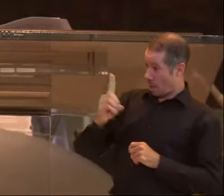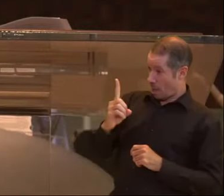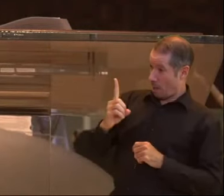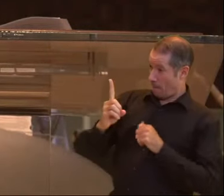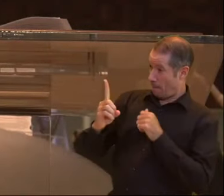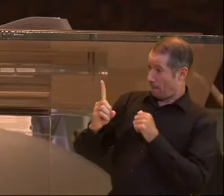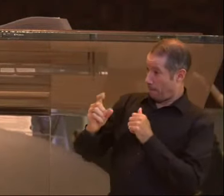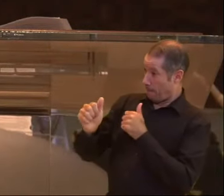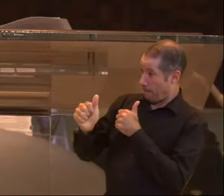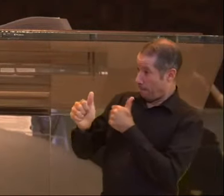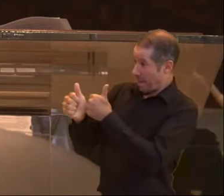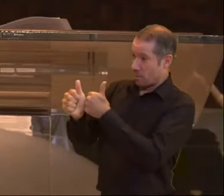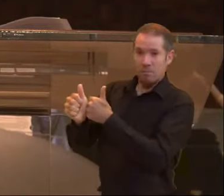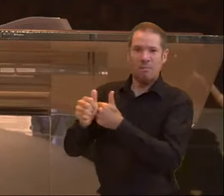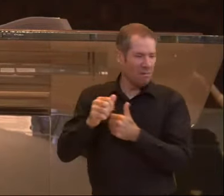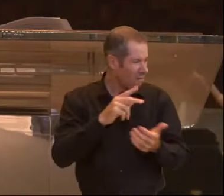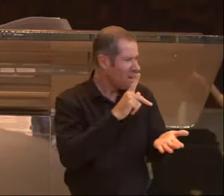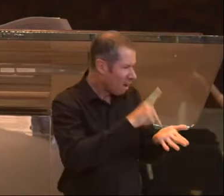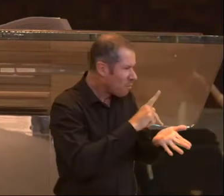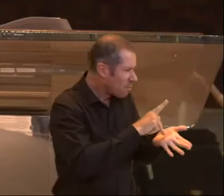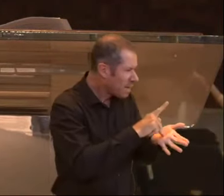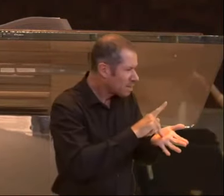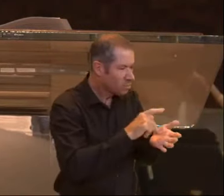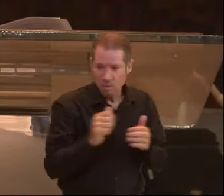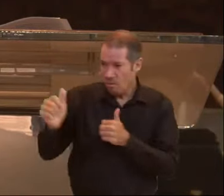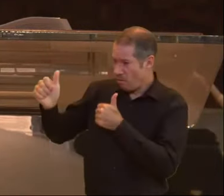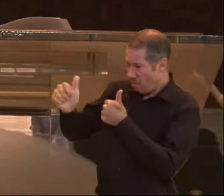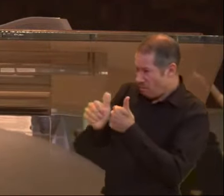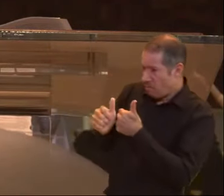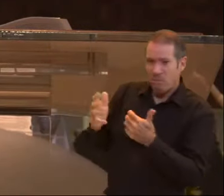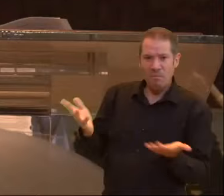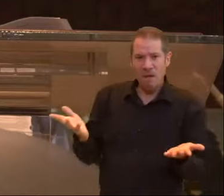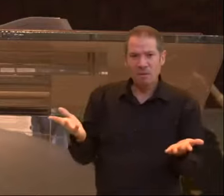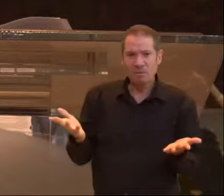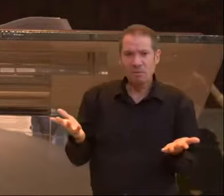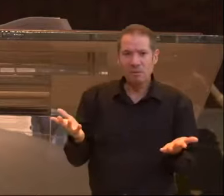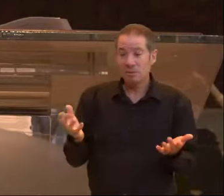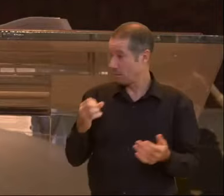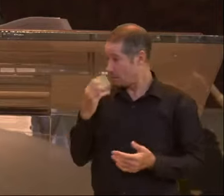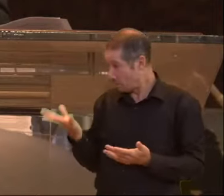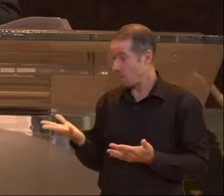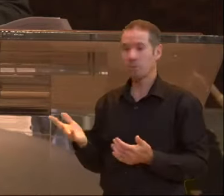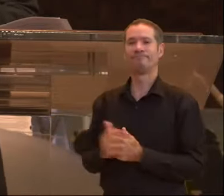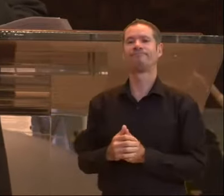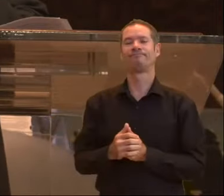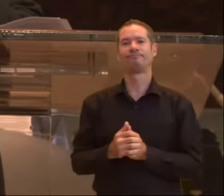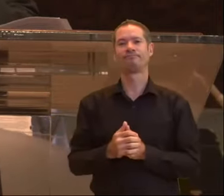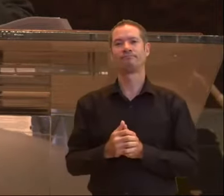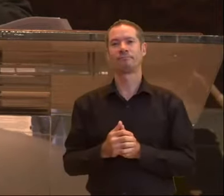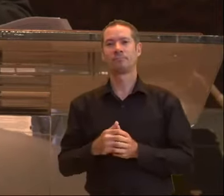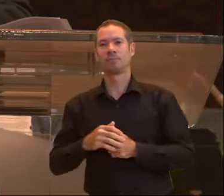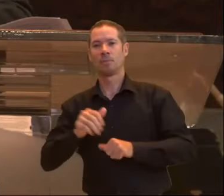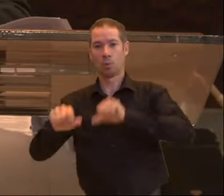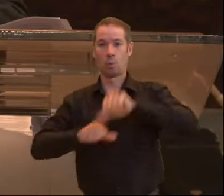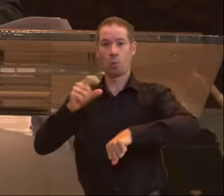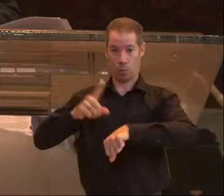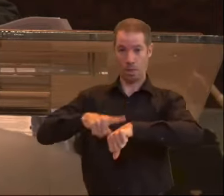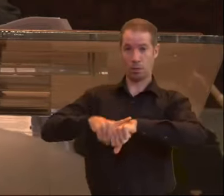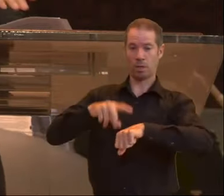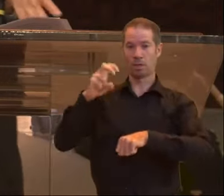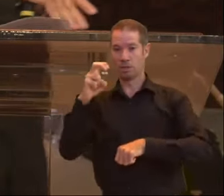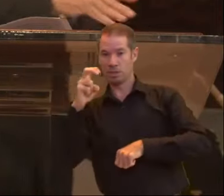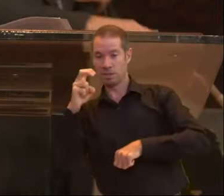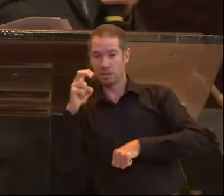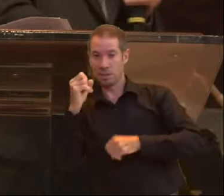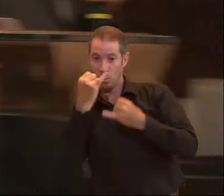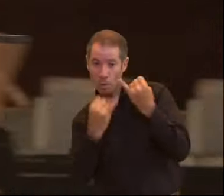tua. Eu falei: é mesmo? Parou na tua, cara. Tá bom. Aí eu troquei de horário, pegava às